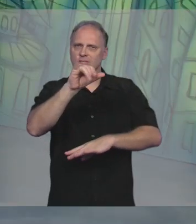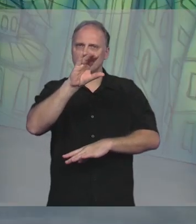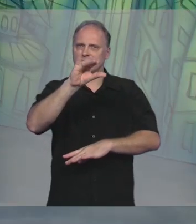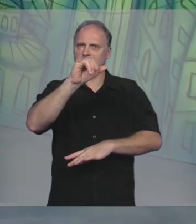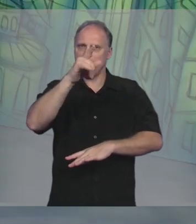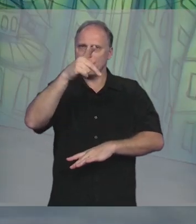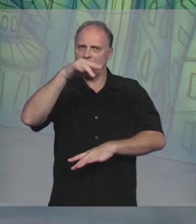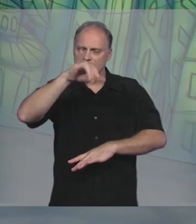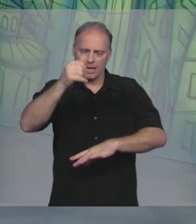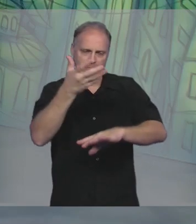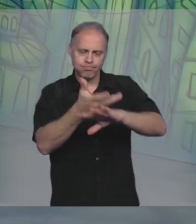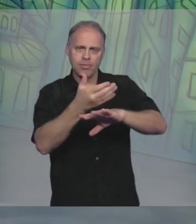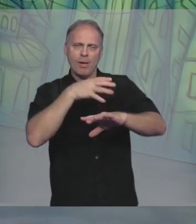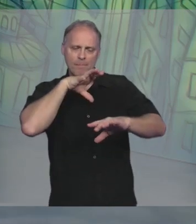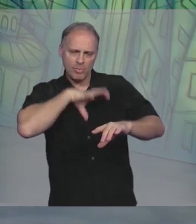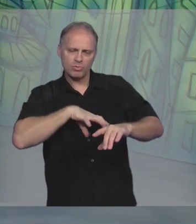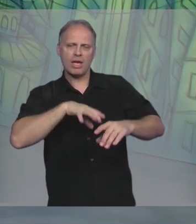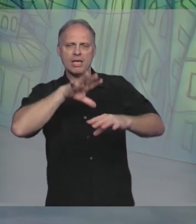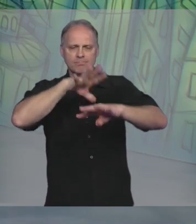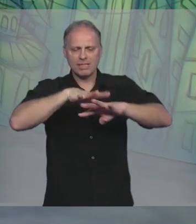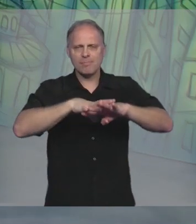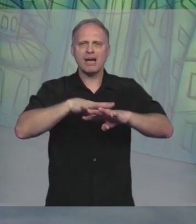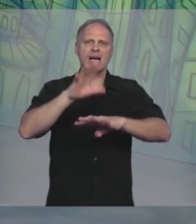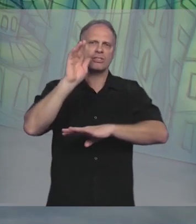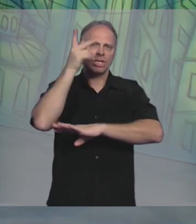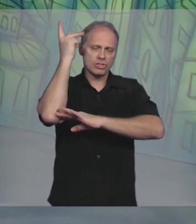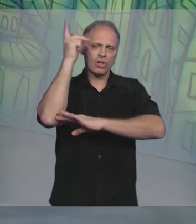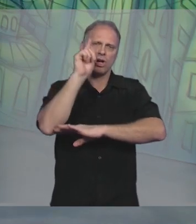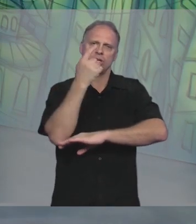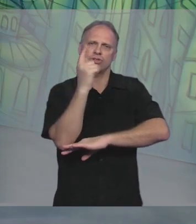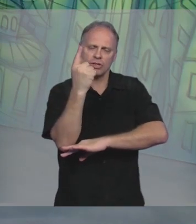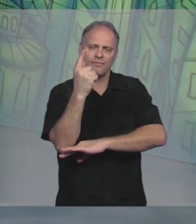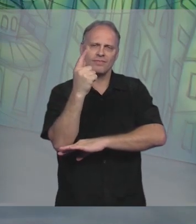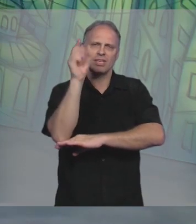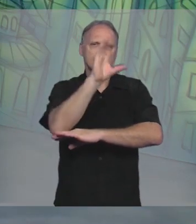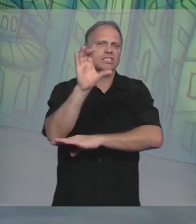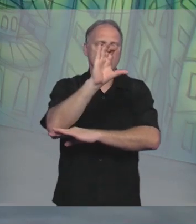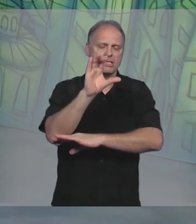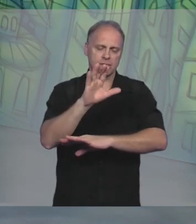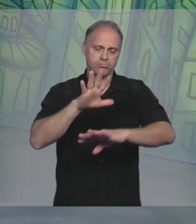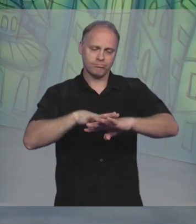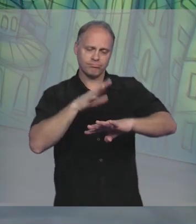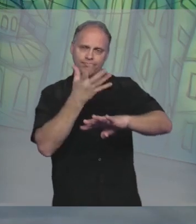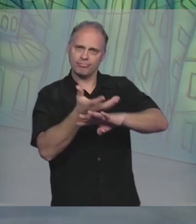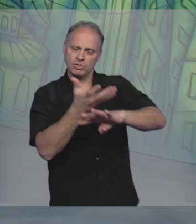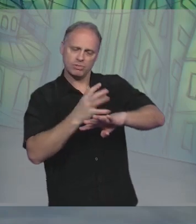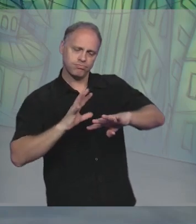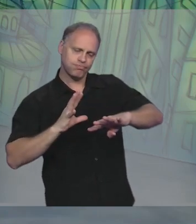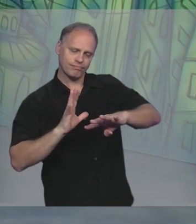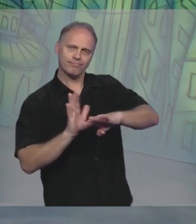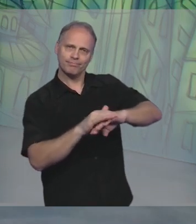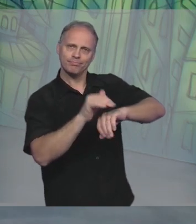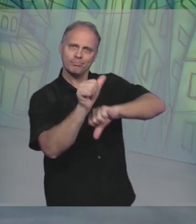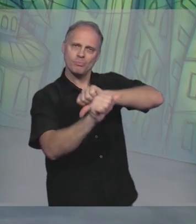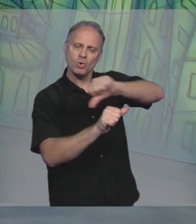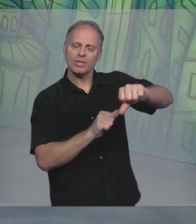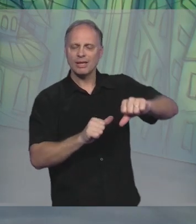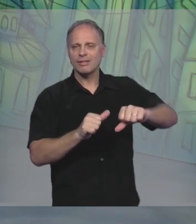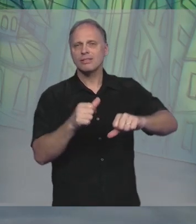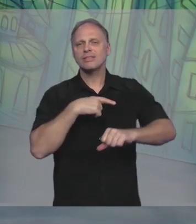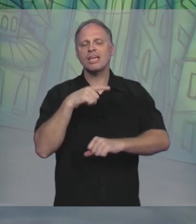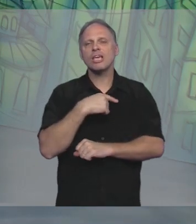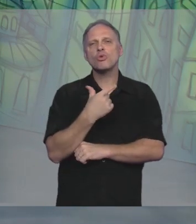português, matemática, história, geografia, ciências, tá? E passam